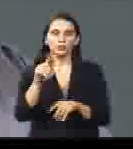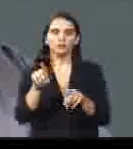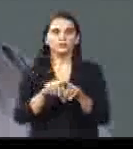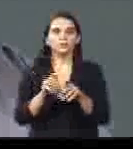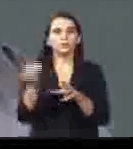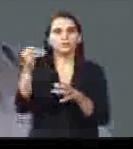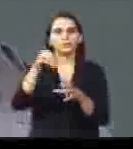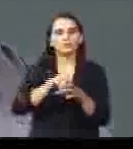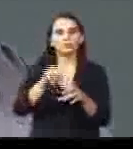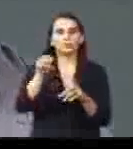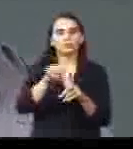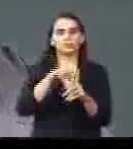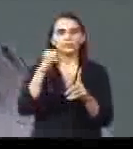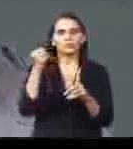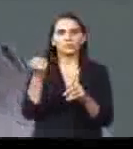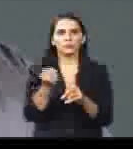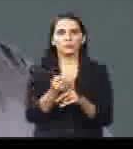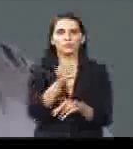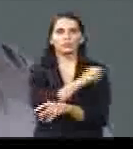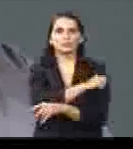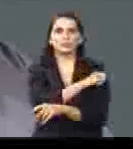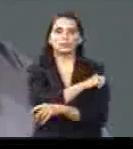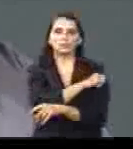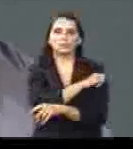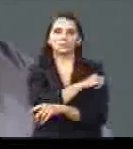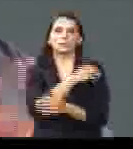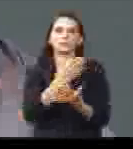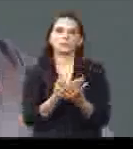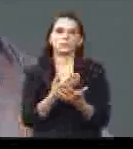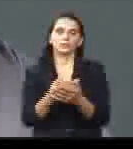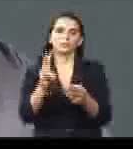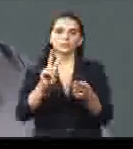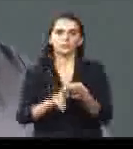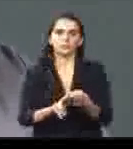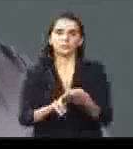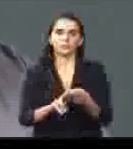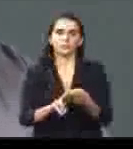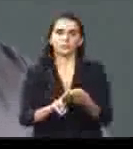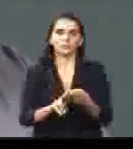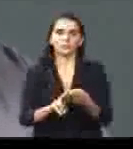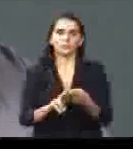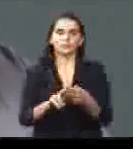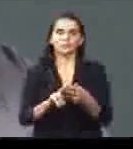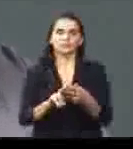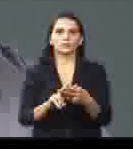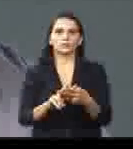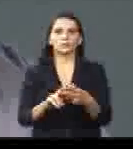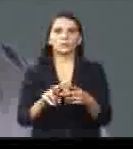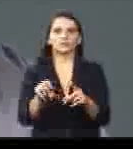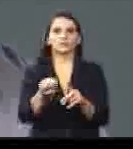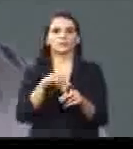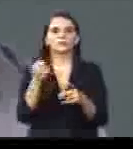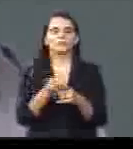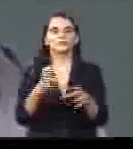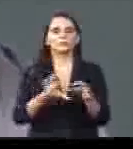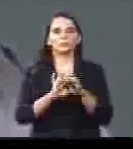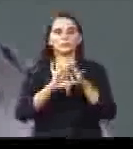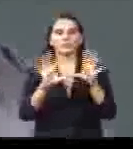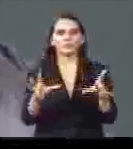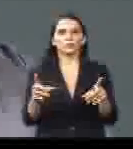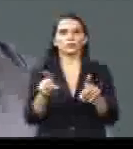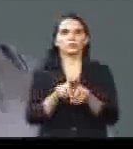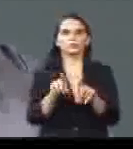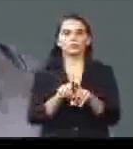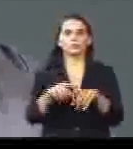e à inserção desse preso ou desse aluno, estudante preso, nos processos de